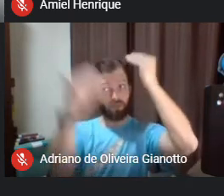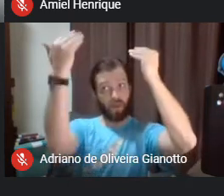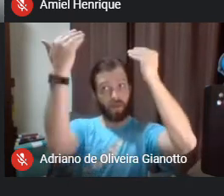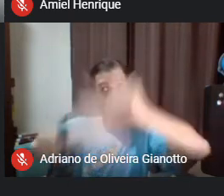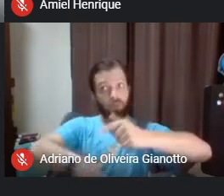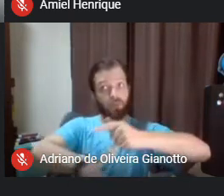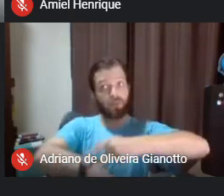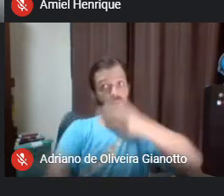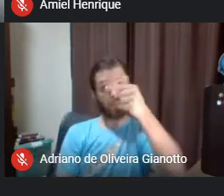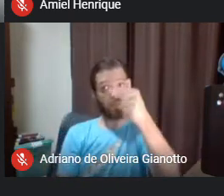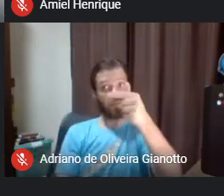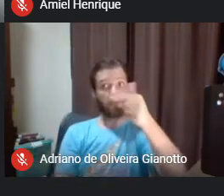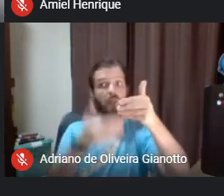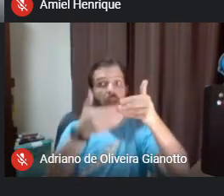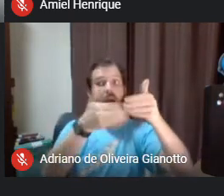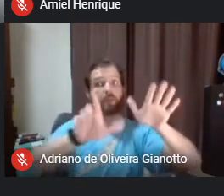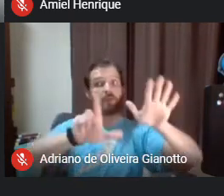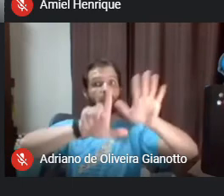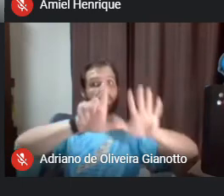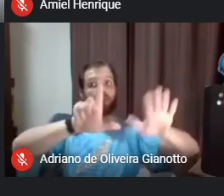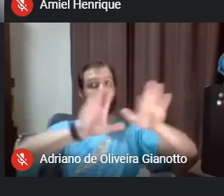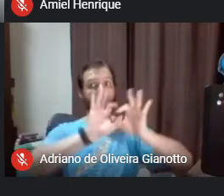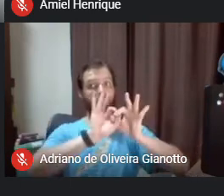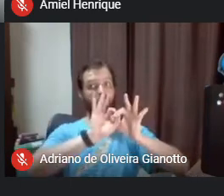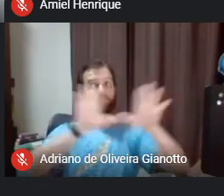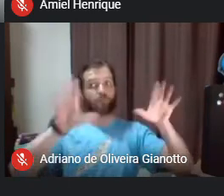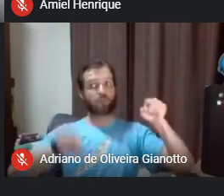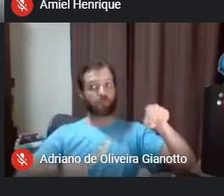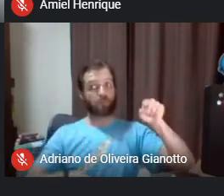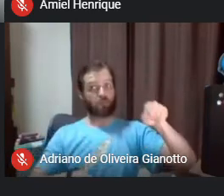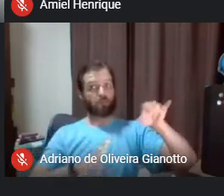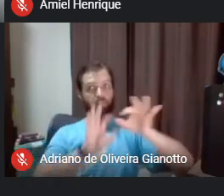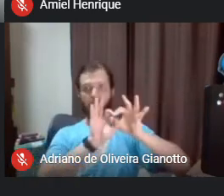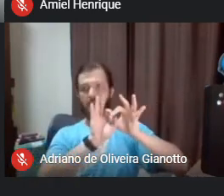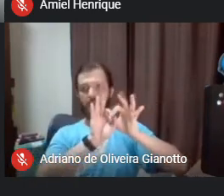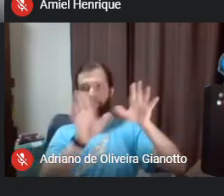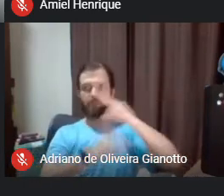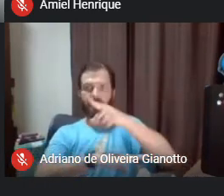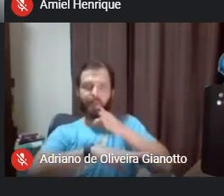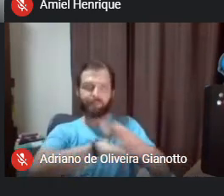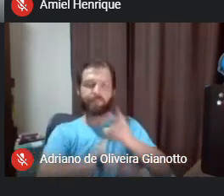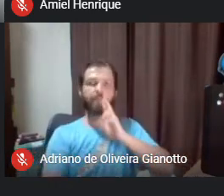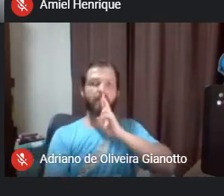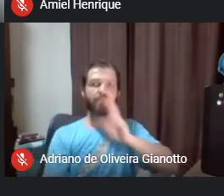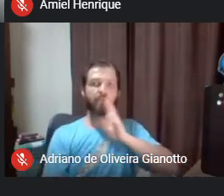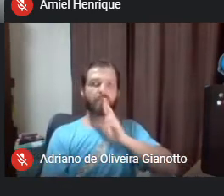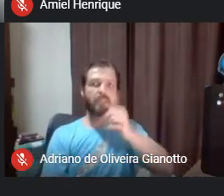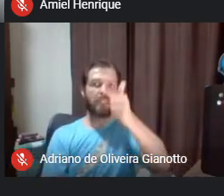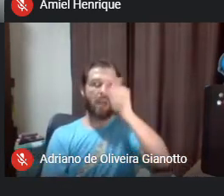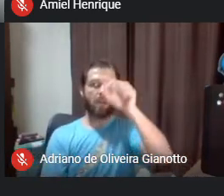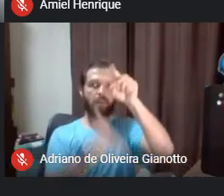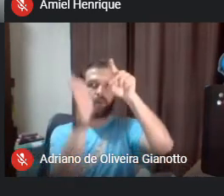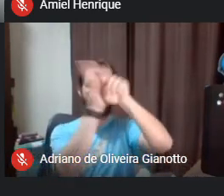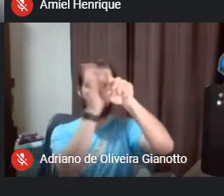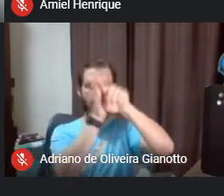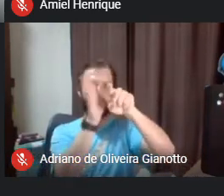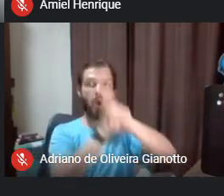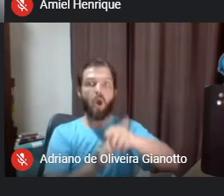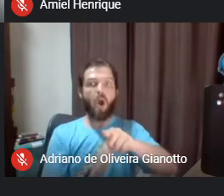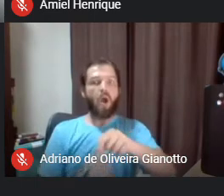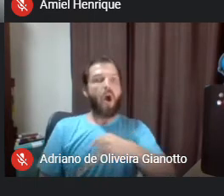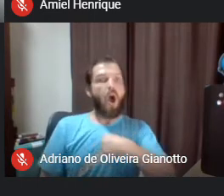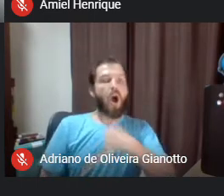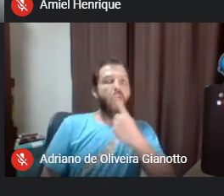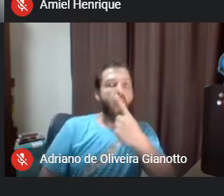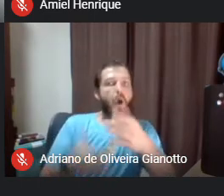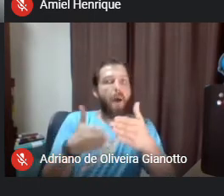Olha, lembrando, hein? Combinado. Quarta-feira que vem, às 7 horas, nossa prova. Vou abrir o AVA, o sistema.